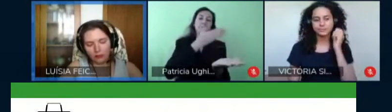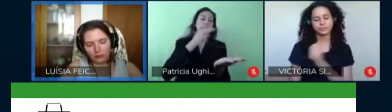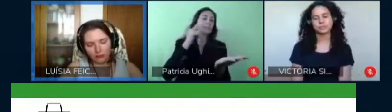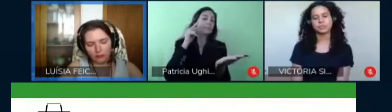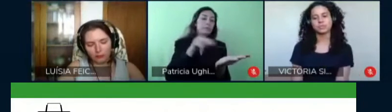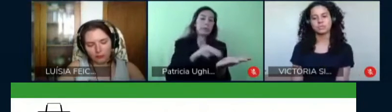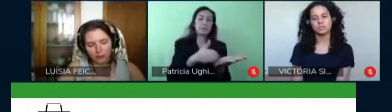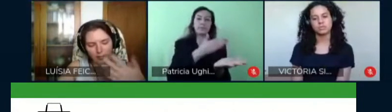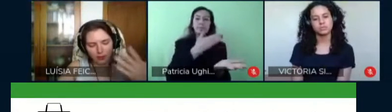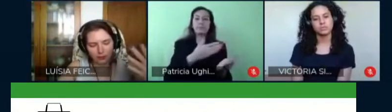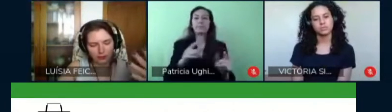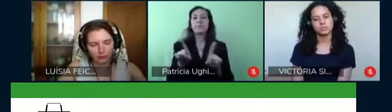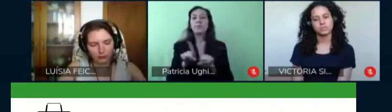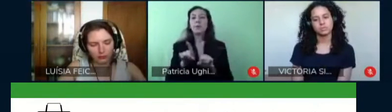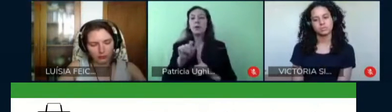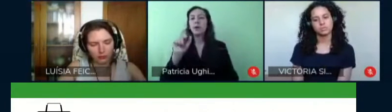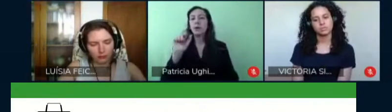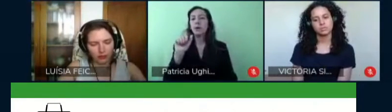BNT